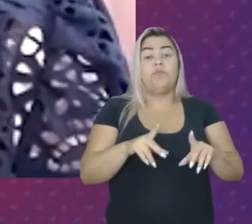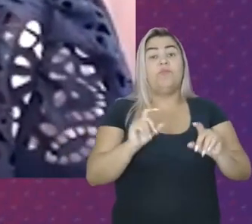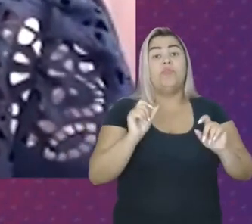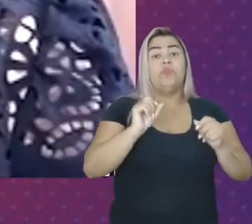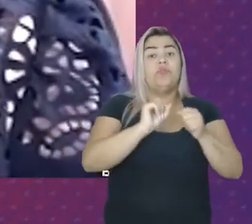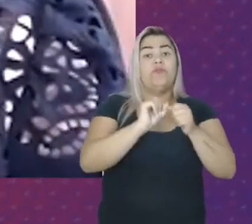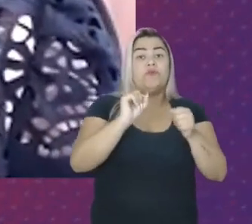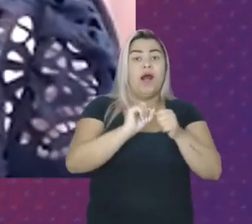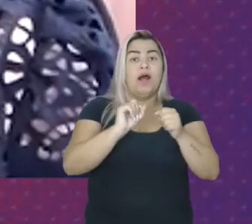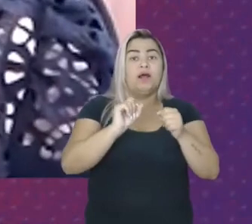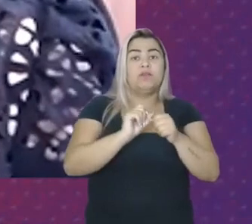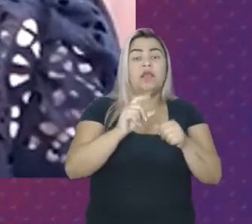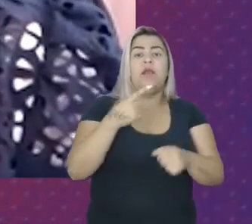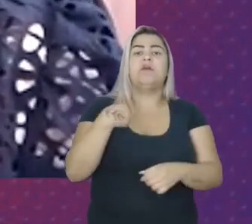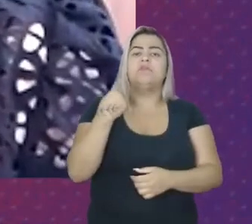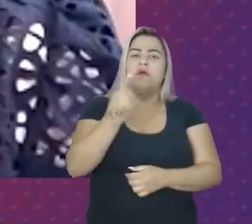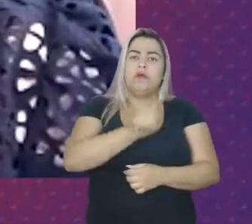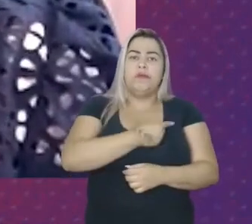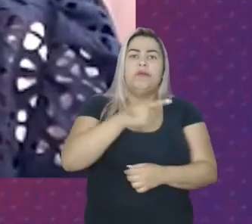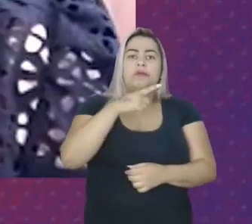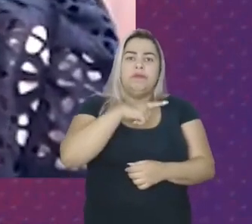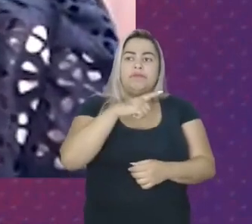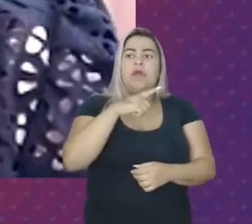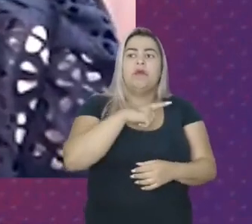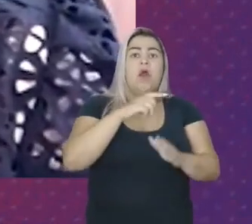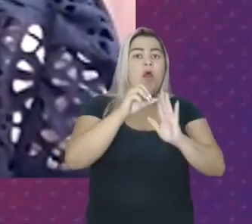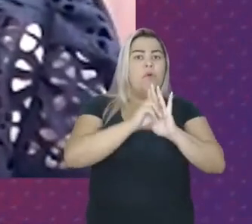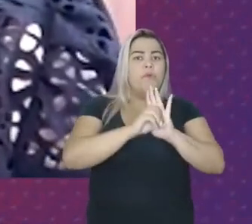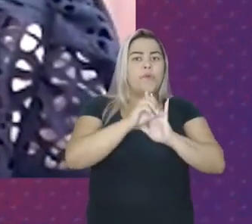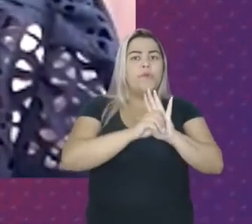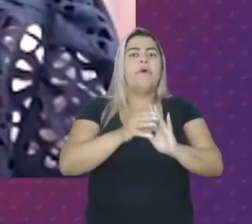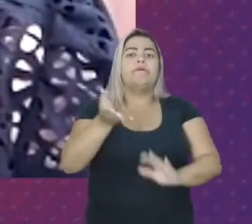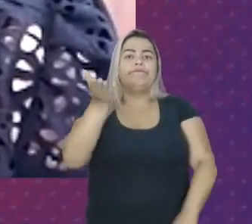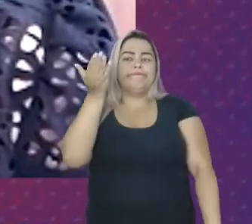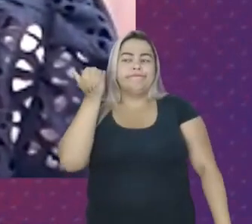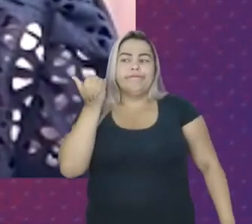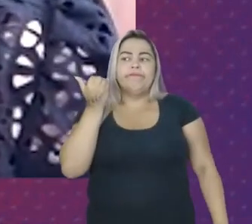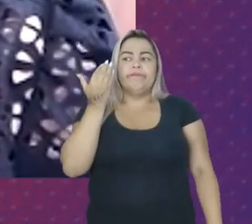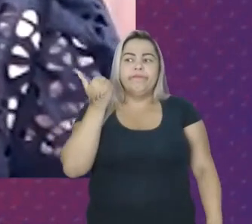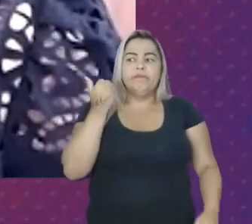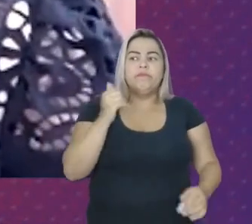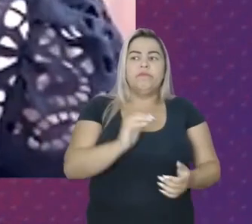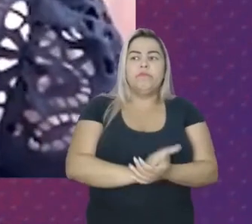fazer? Nós recebemos a semana passada, por exemplo, uma